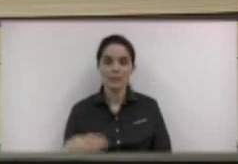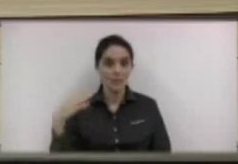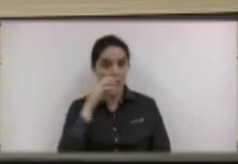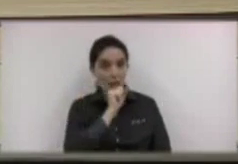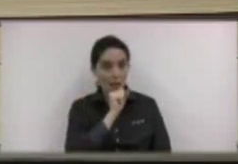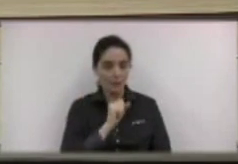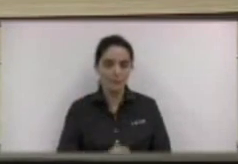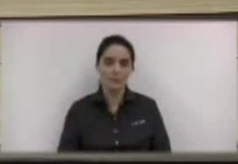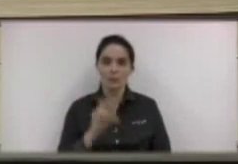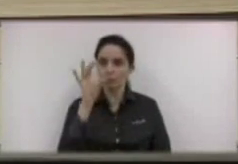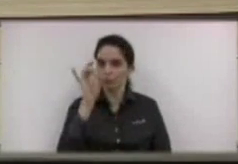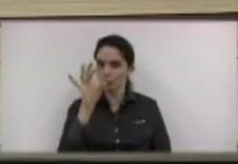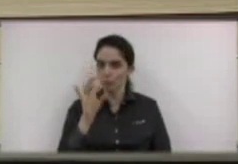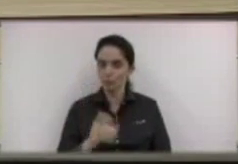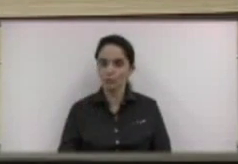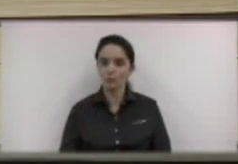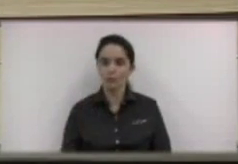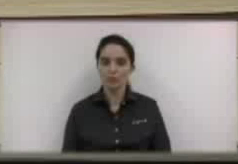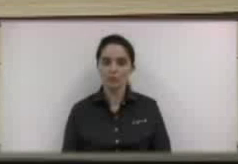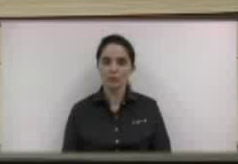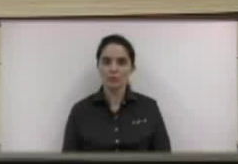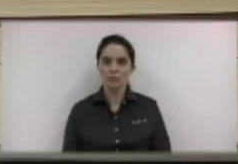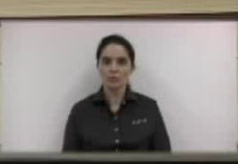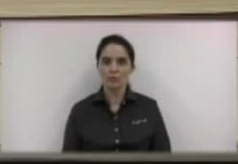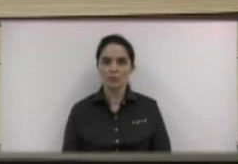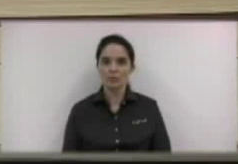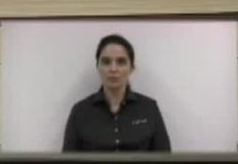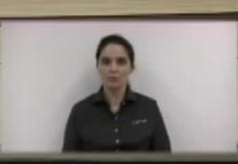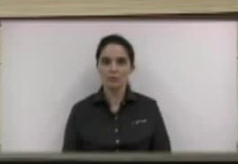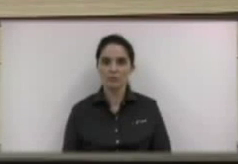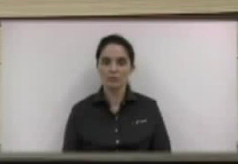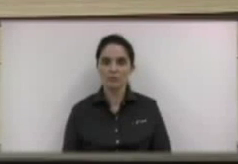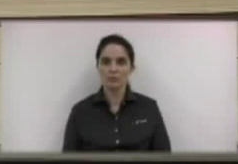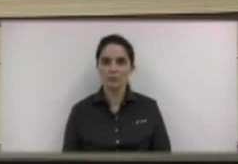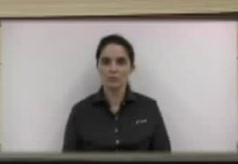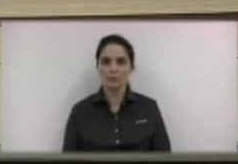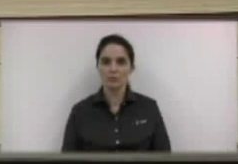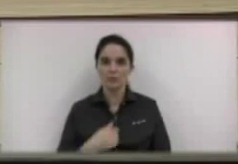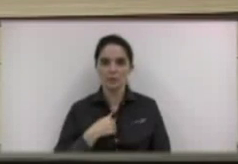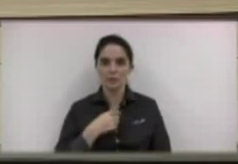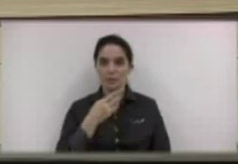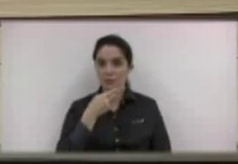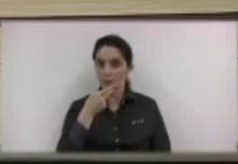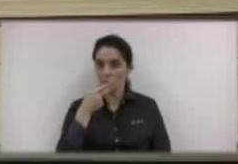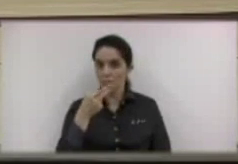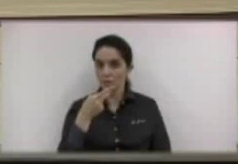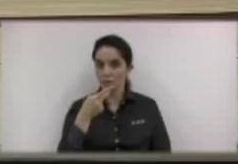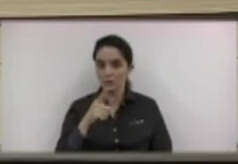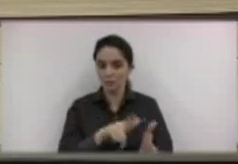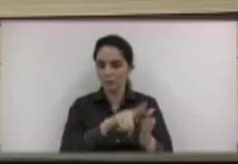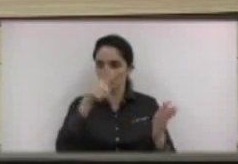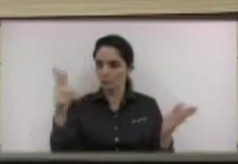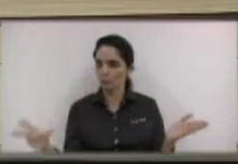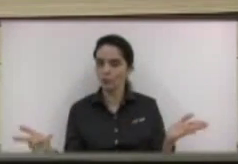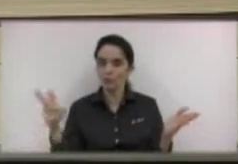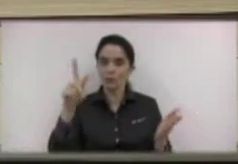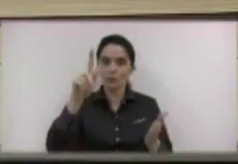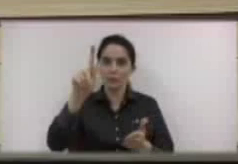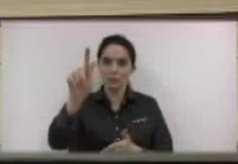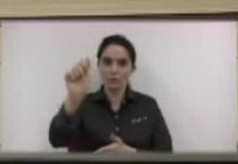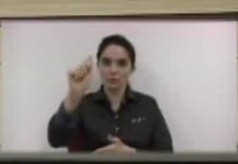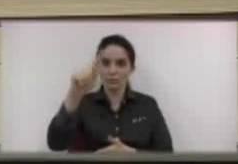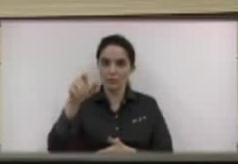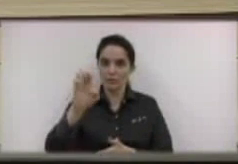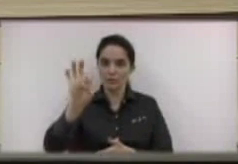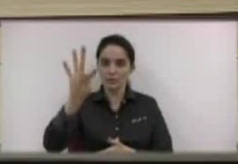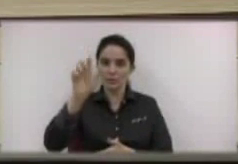Rapidamente, senhor presidente, somente para fazer justiça aqui, eu citei a matéria da Gazeta, mas eu não citei a jornalista,